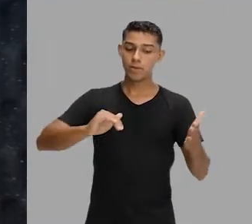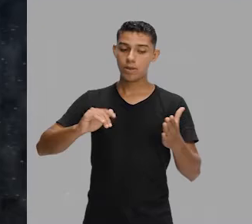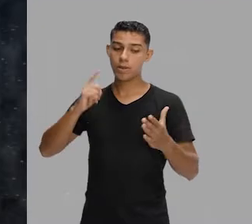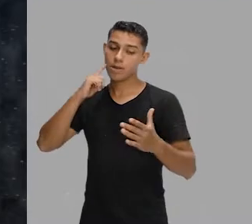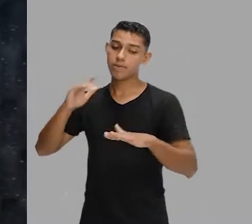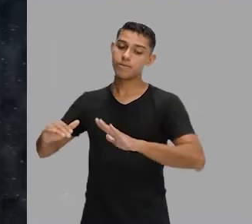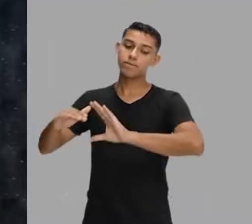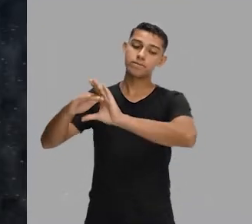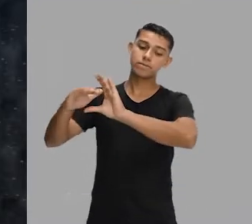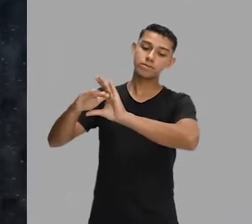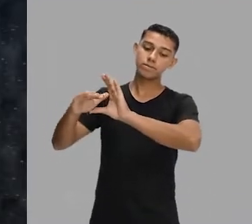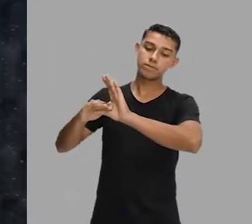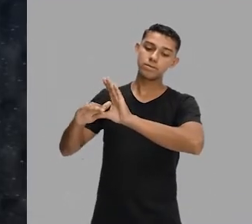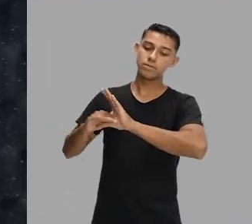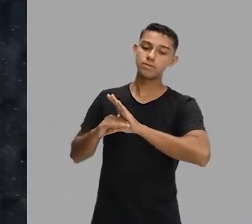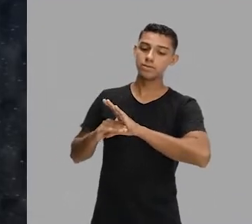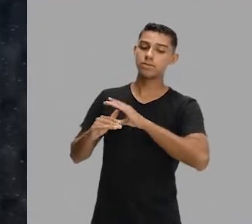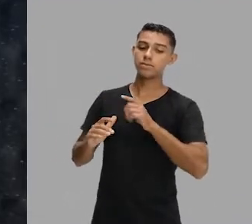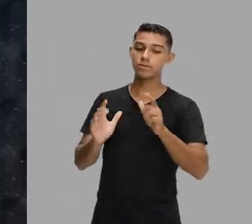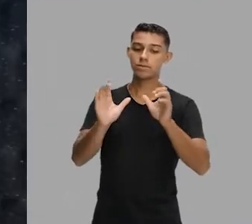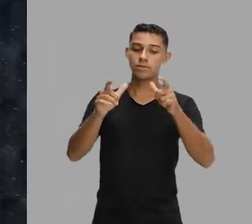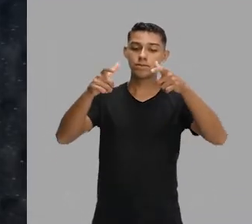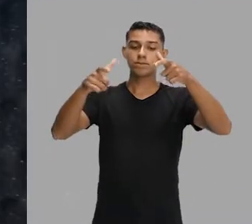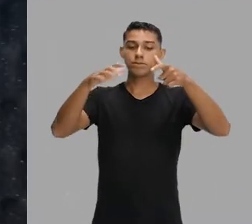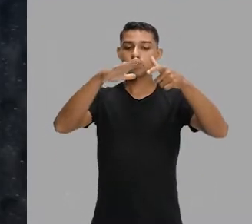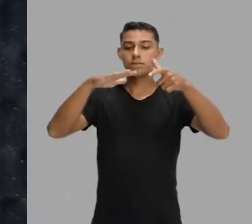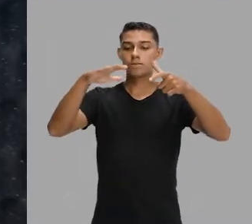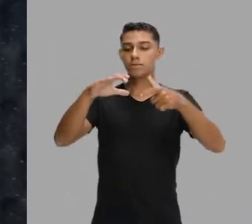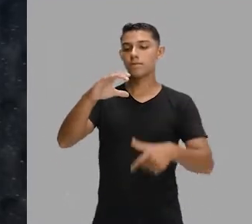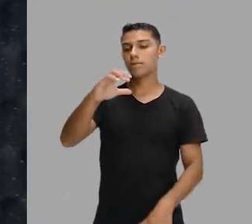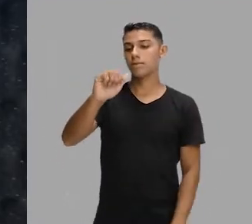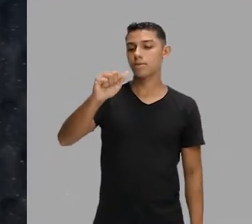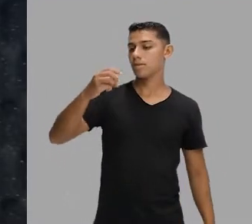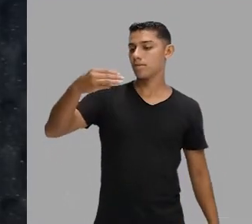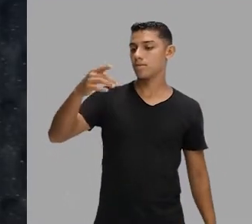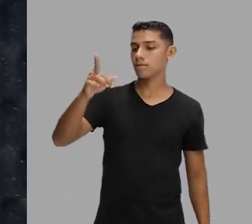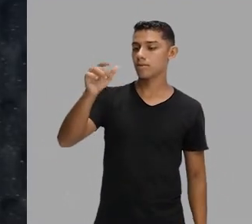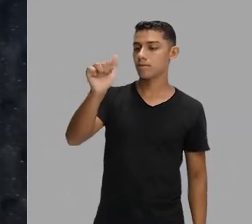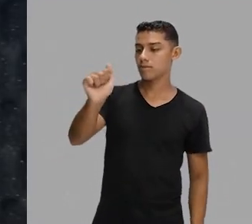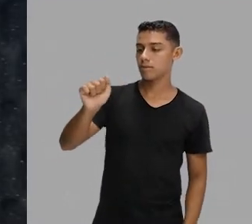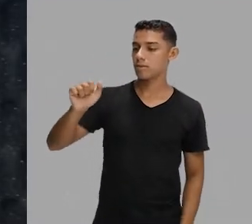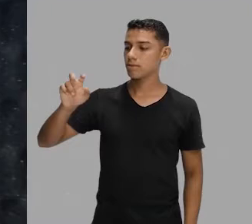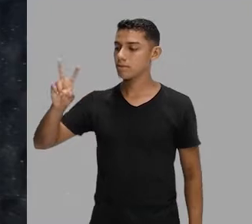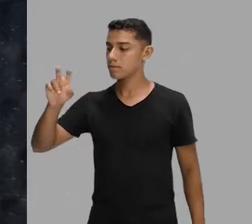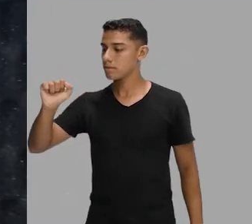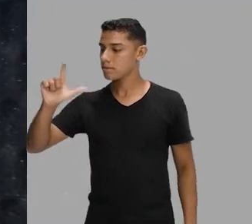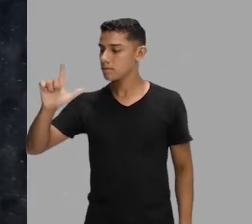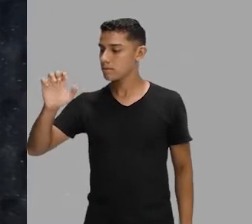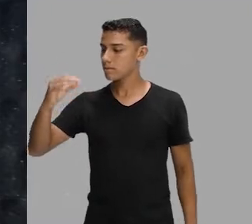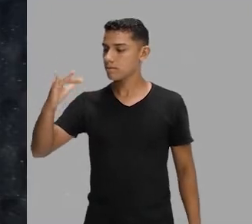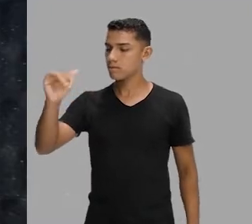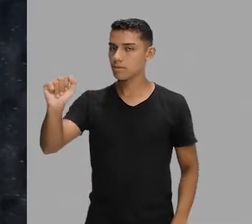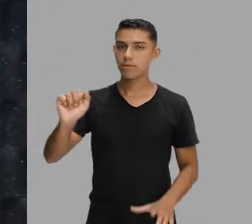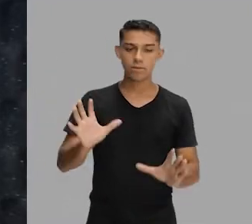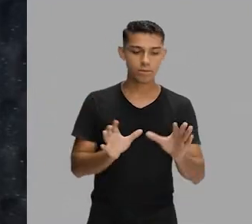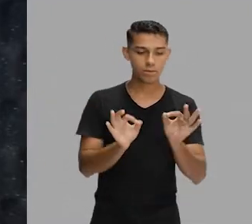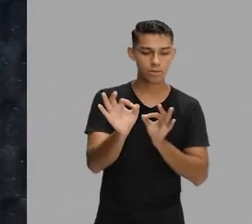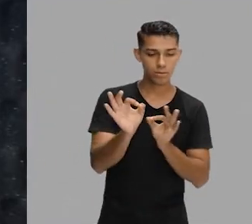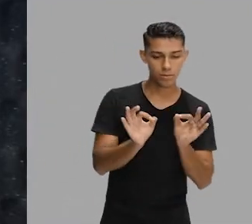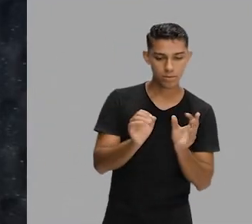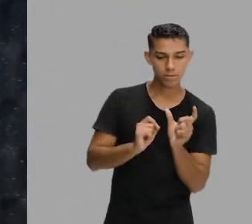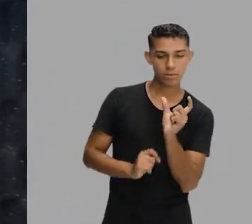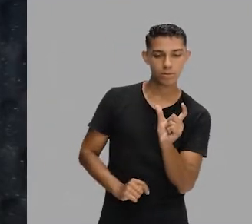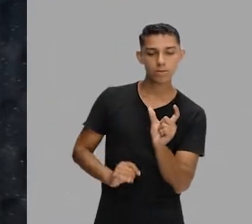da camada de valência, formando cátions. Os elétrons liberados são chamados de